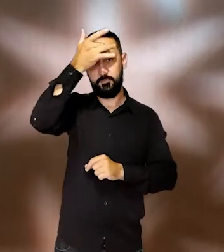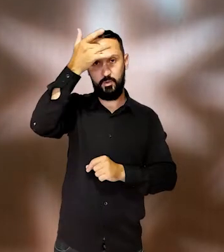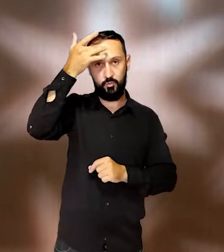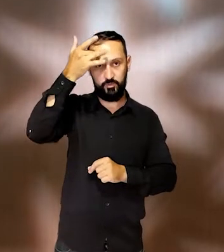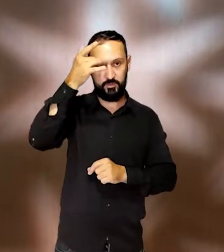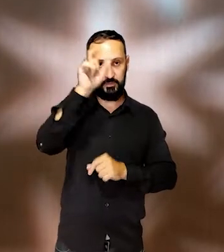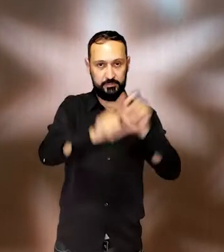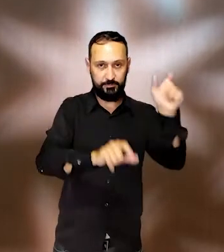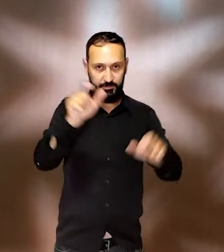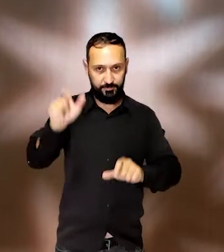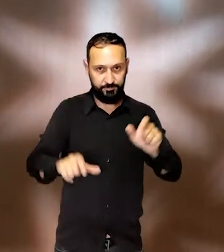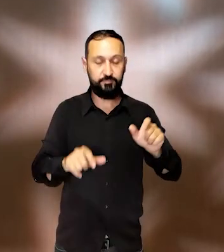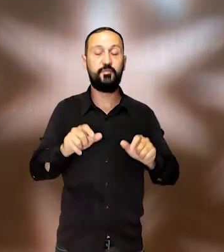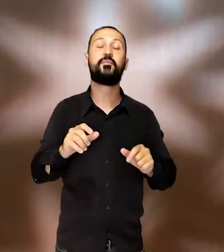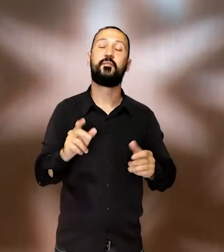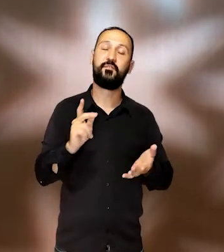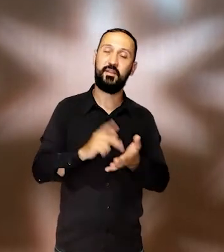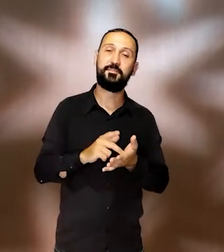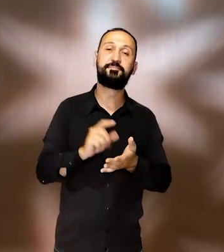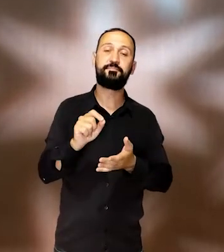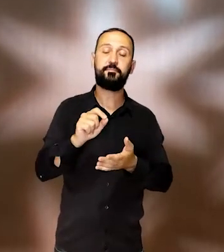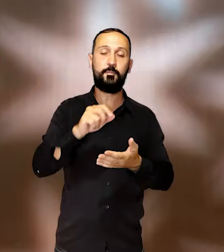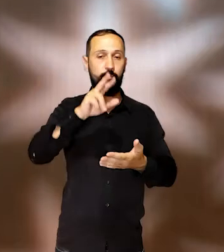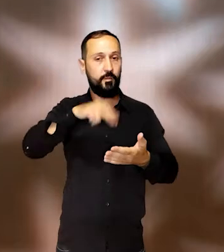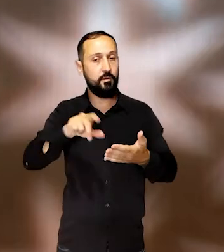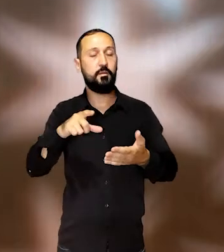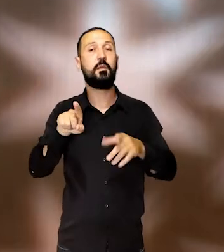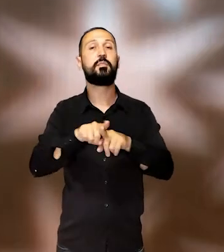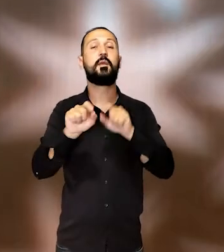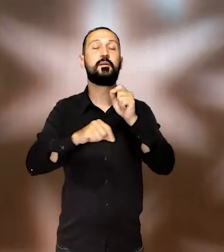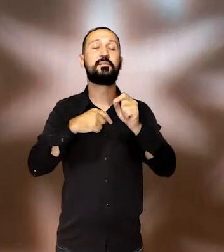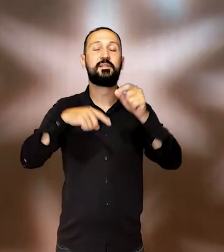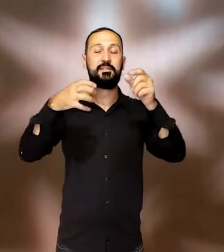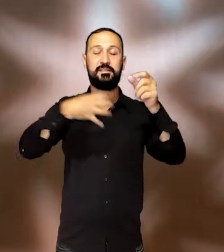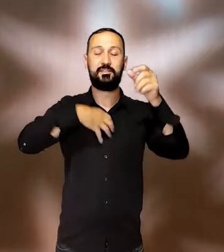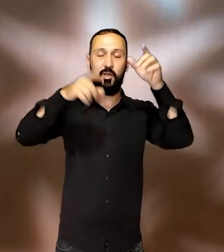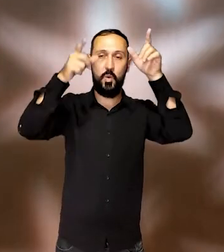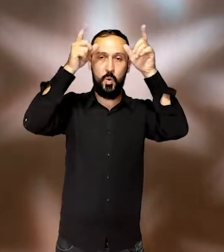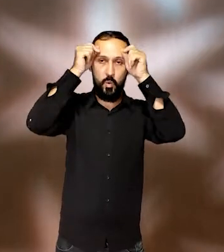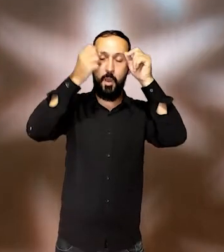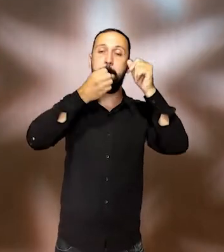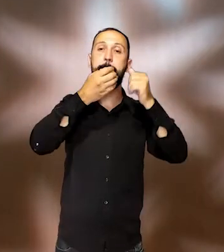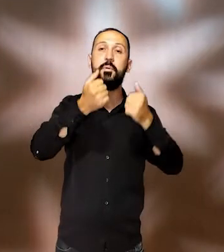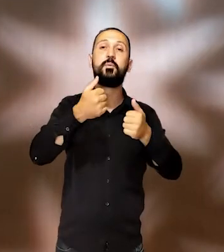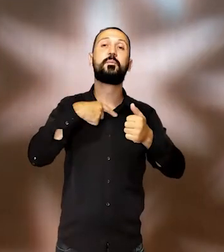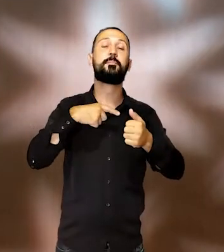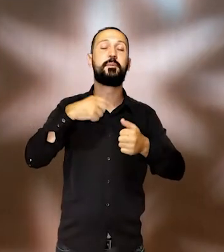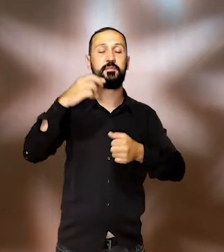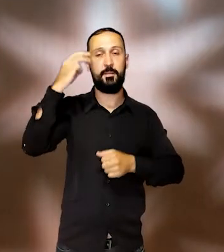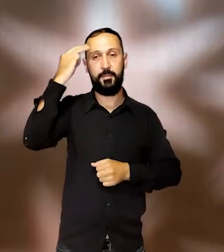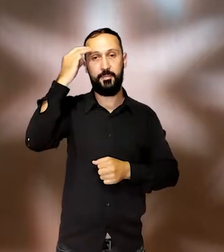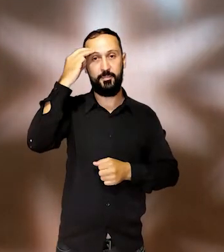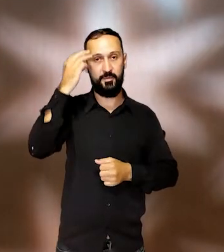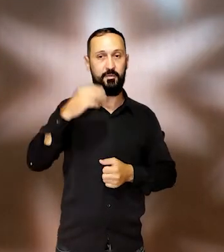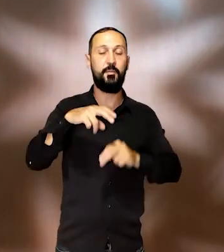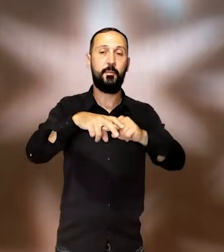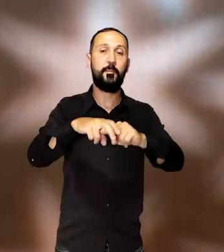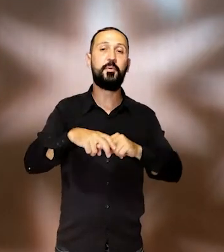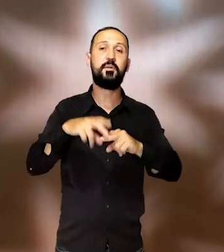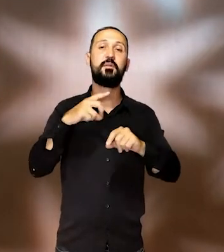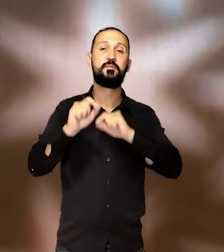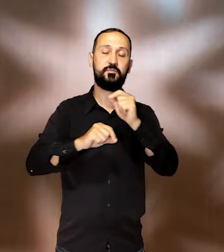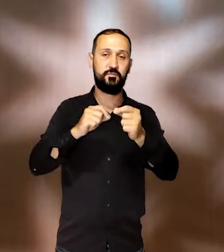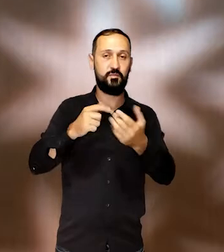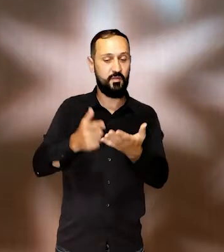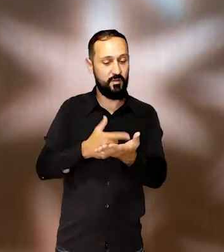saúde mental das pessoas? Pois é, a leitura, além de ser relaxante, faz bem para o exercício da memória. Por